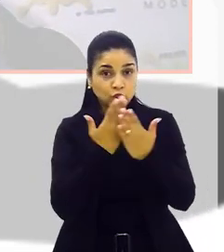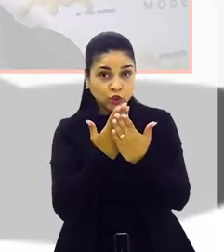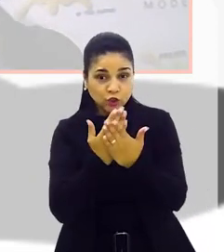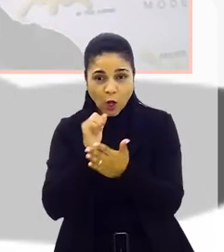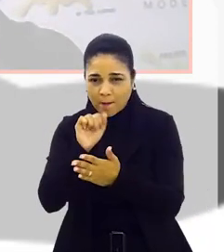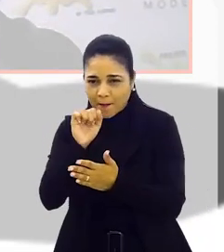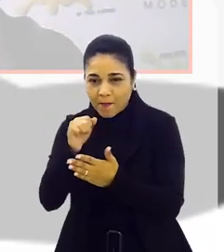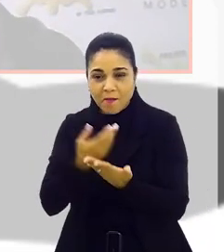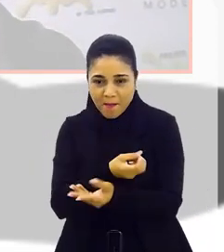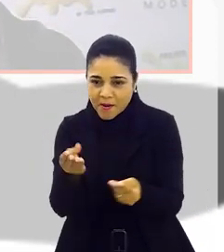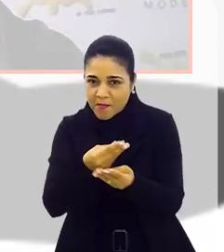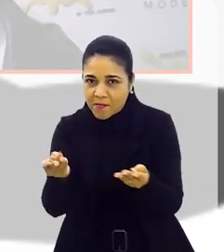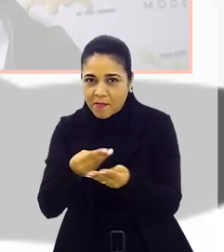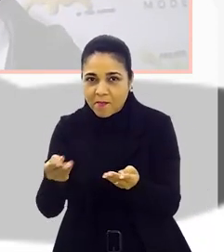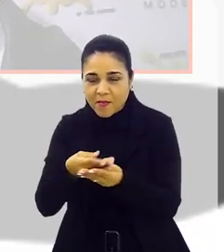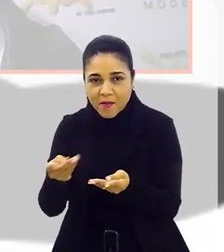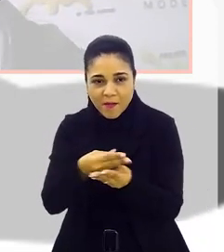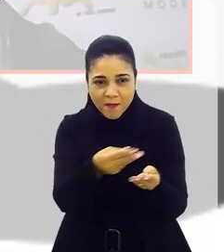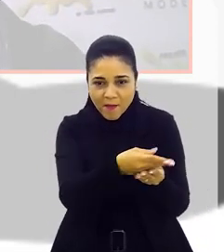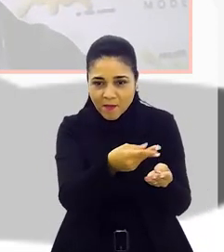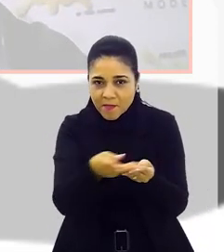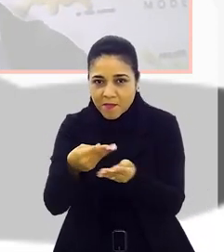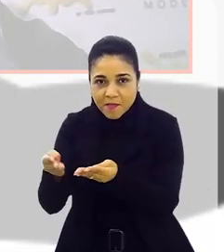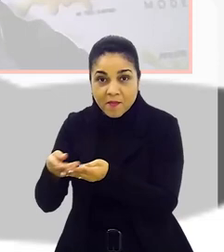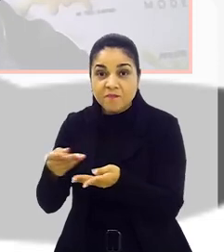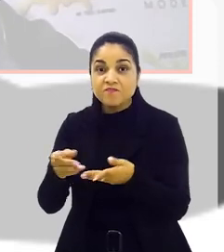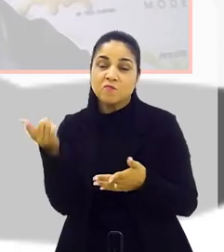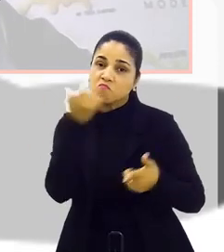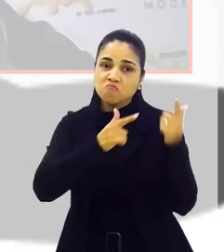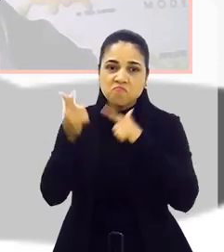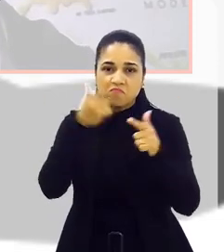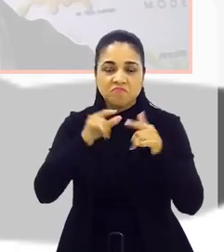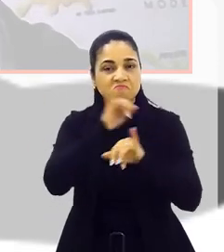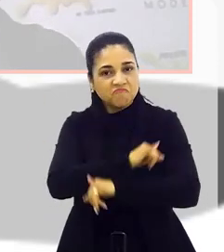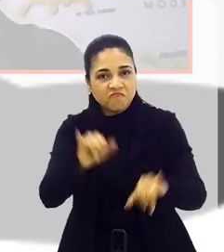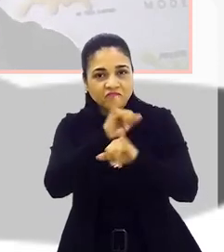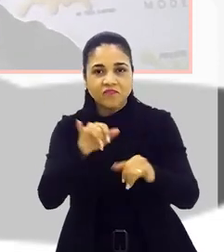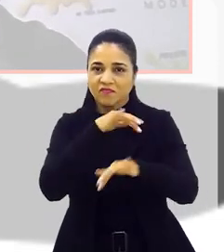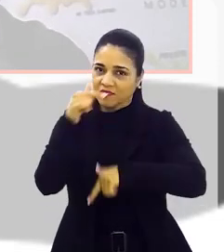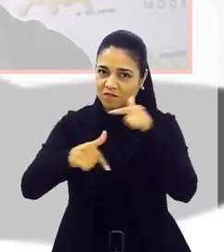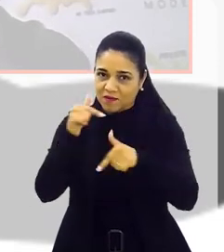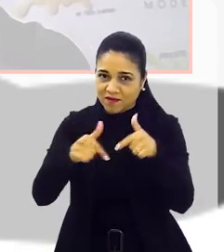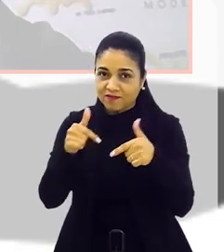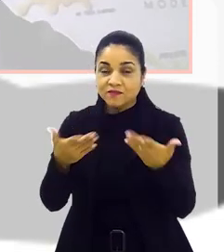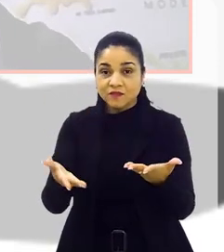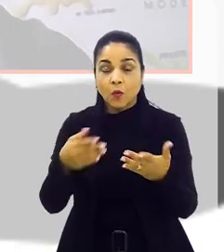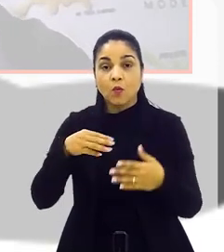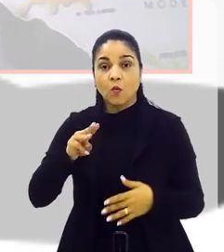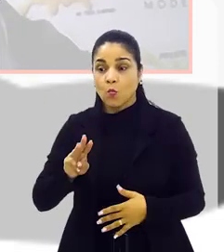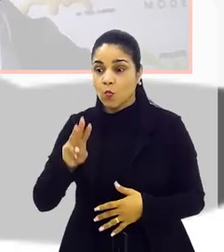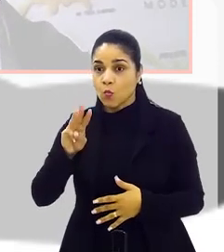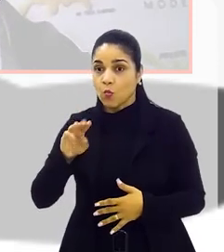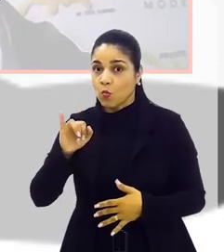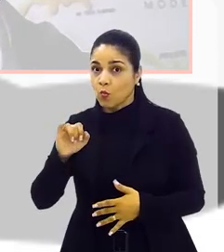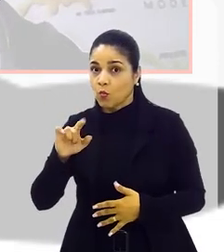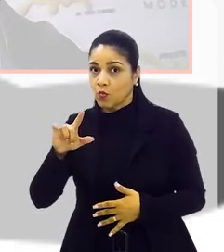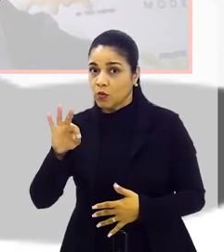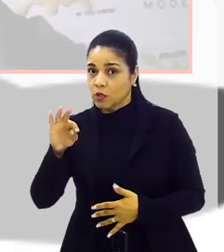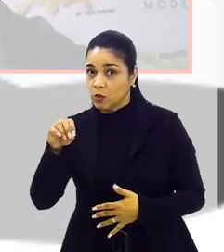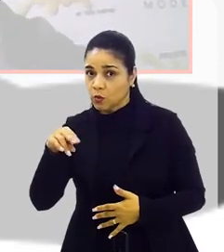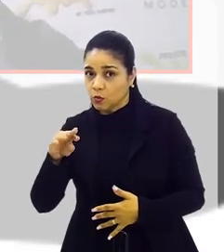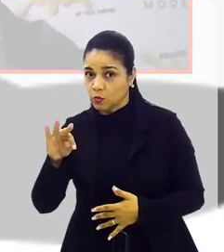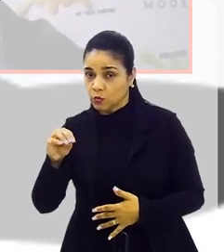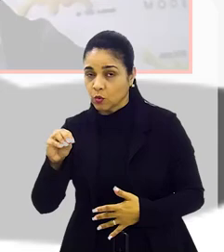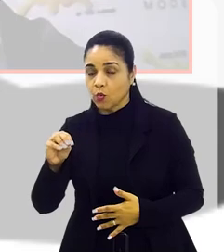escolas e distribuir as nossas filipetas nas escolas para que nós conseguíssemos divulgar o nosso trabalho. E rede Milton social. Matos,